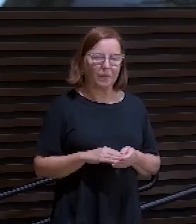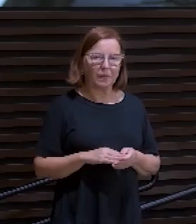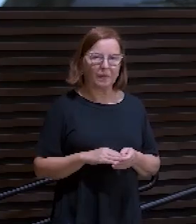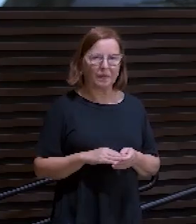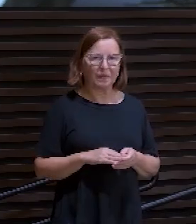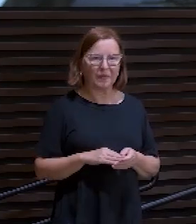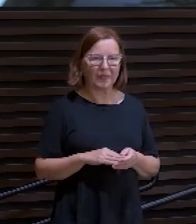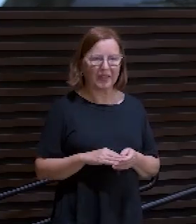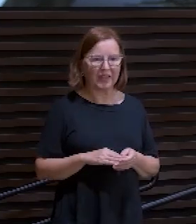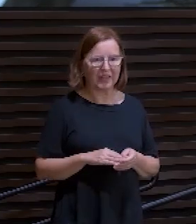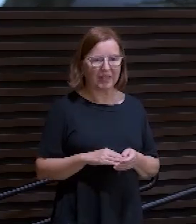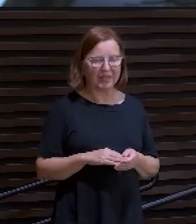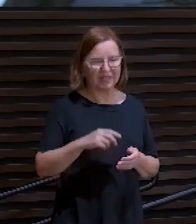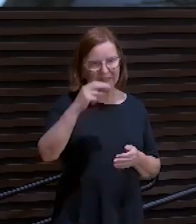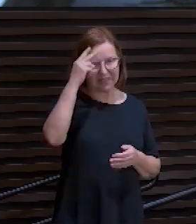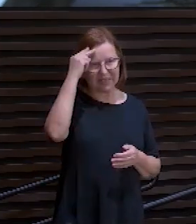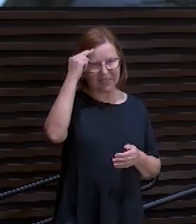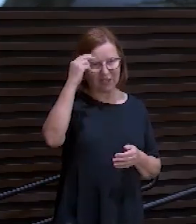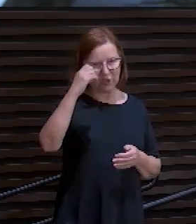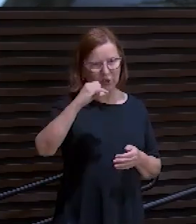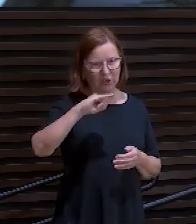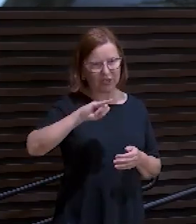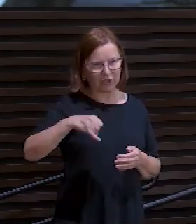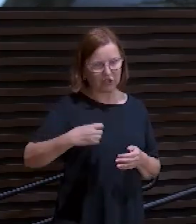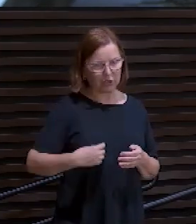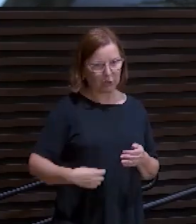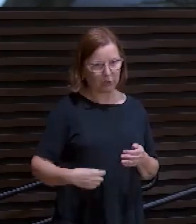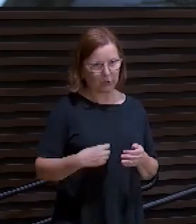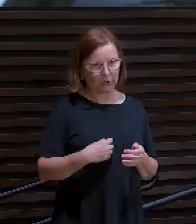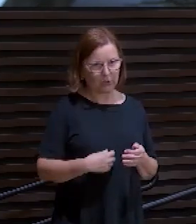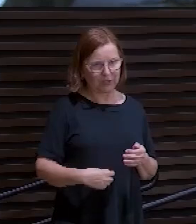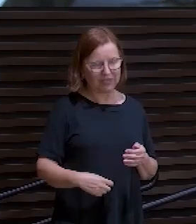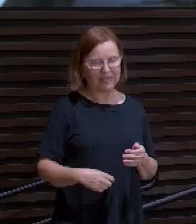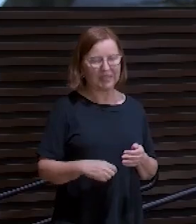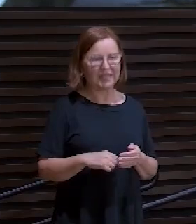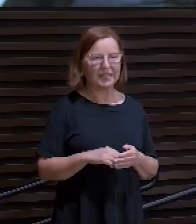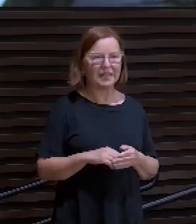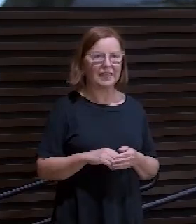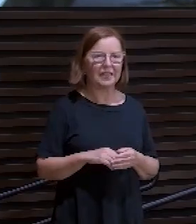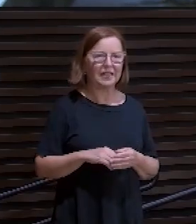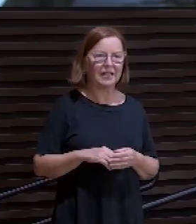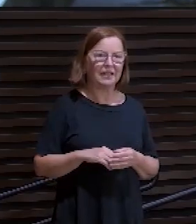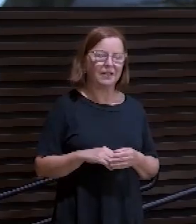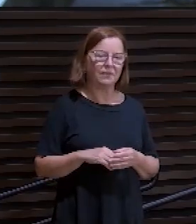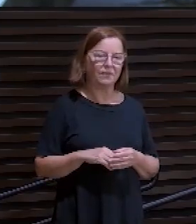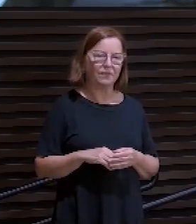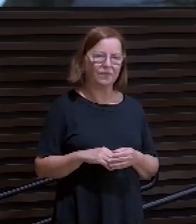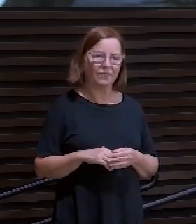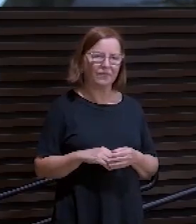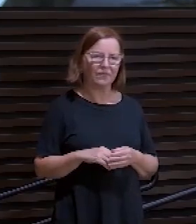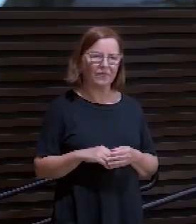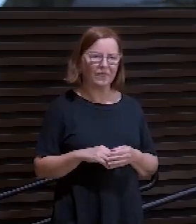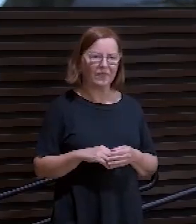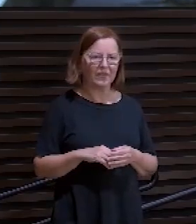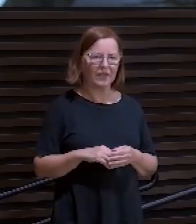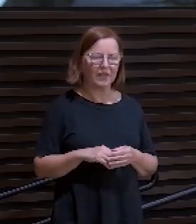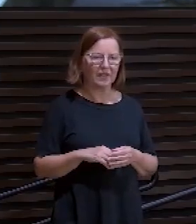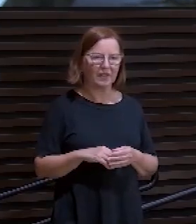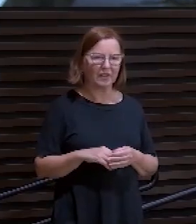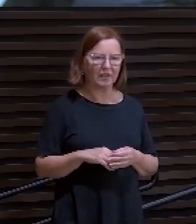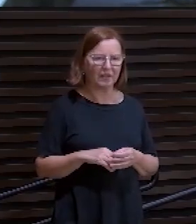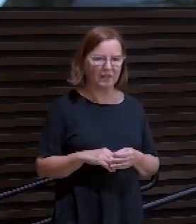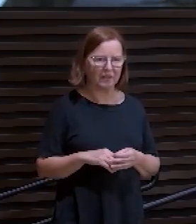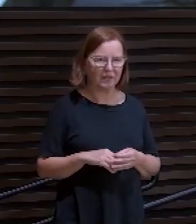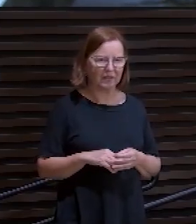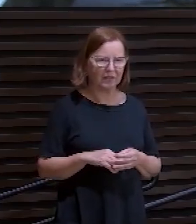história de José, anterior aqui a Gênesis 45, muitos podem pensar que foi maldade de José o que ele fez, porque ele fez alguns